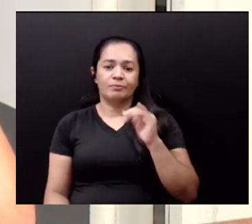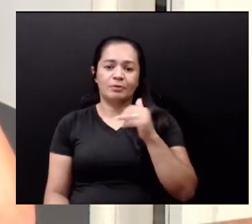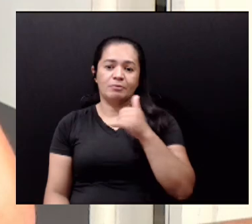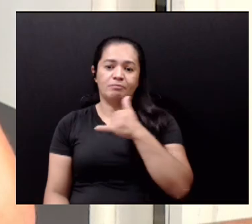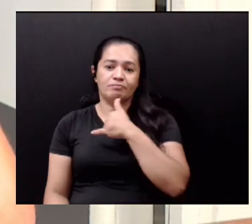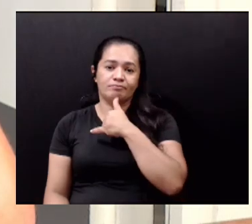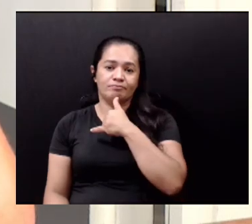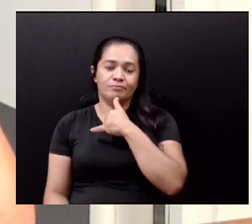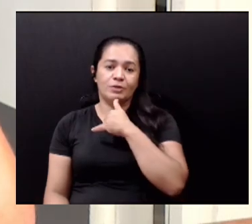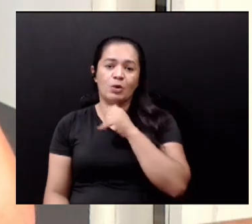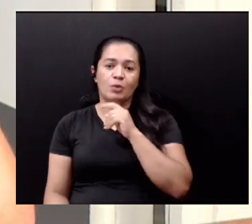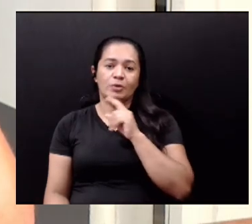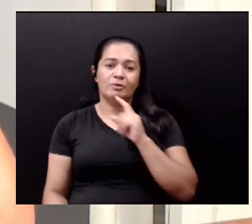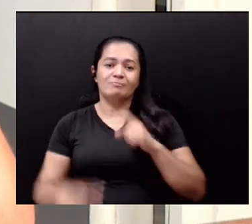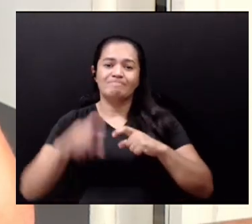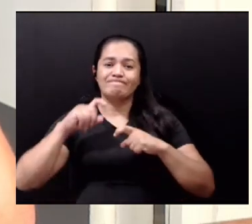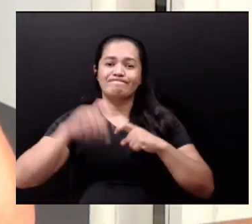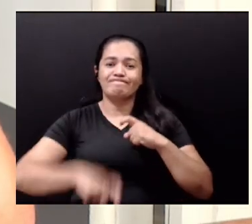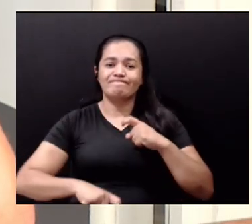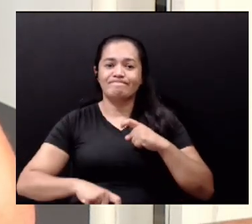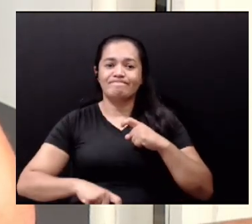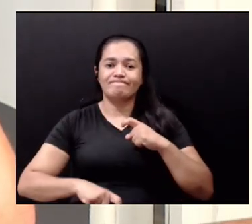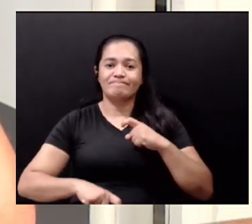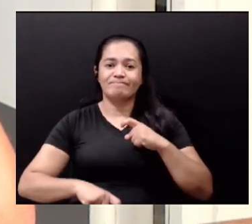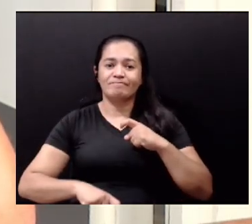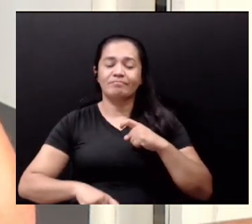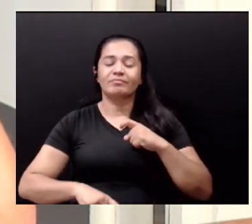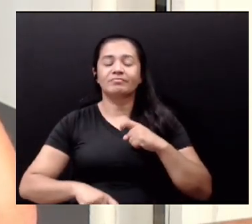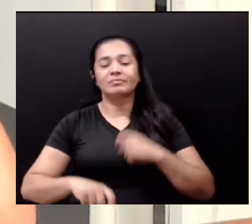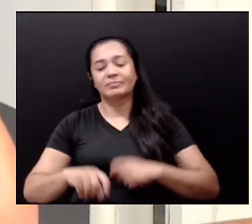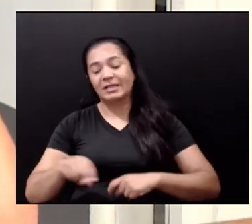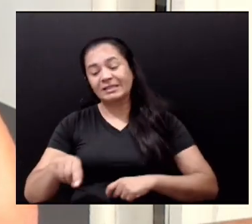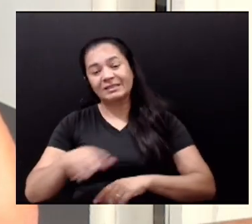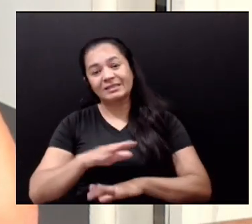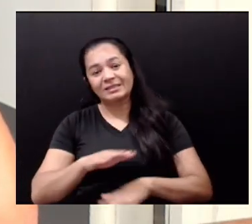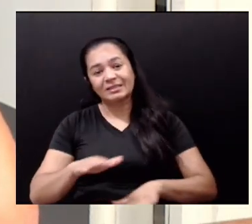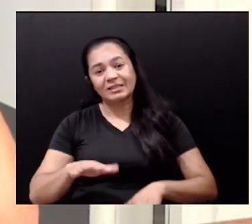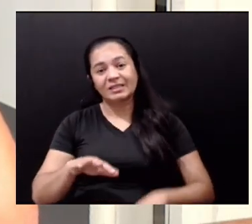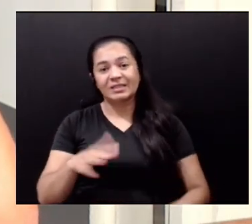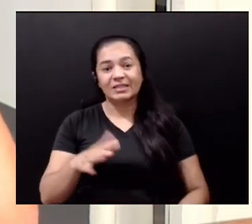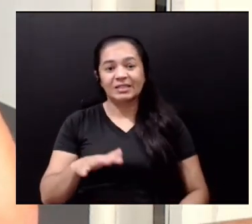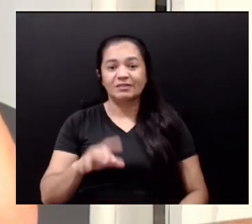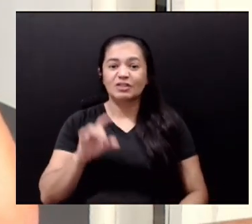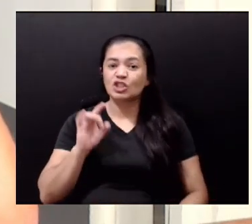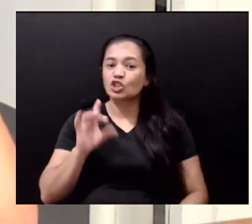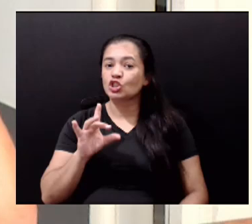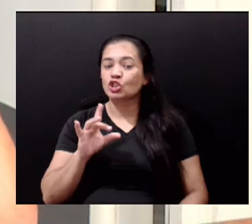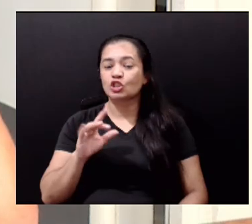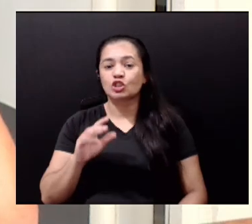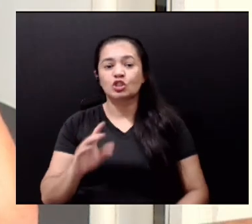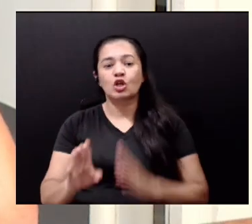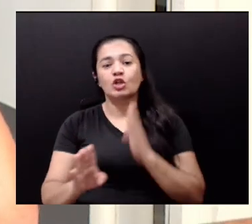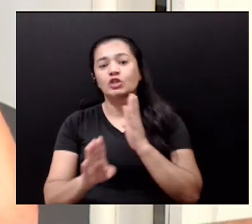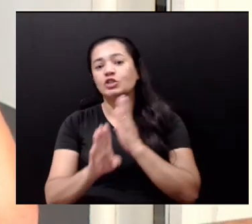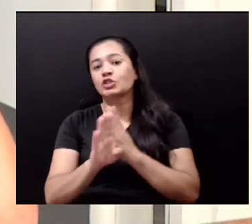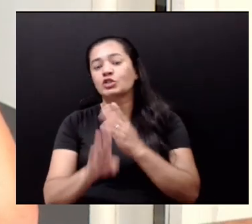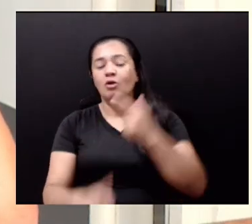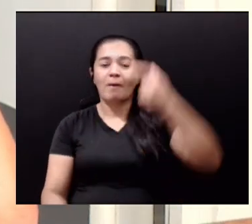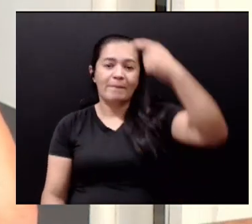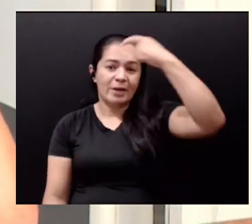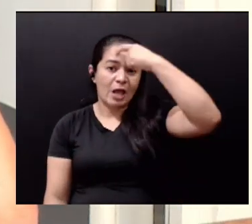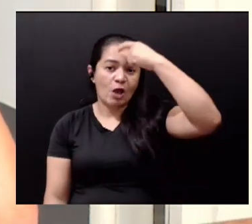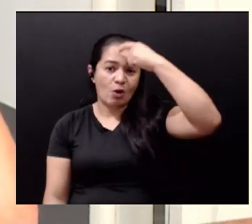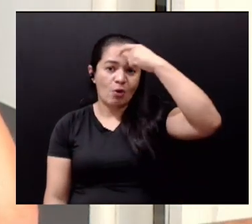sexual infantil, que muitas vezes ele só é revelado, ele só existe uma consciência de que isso foi um